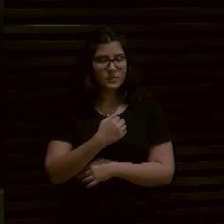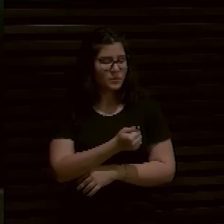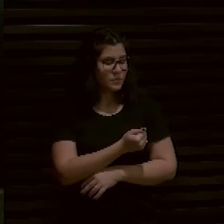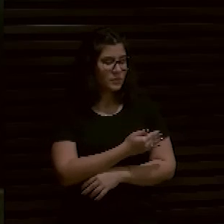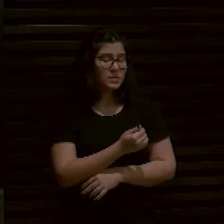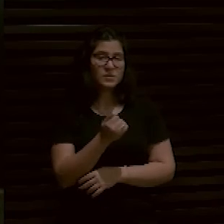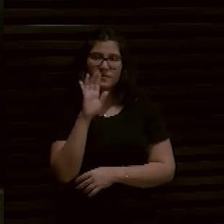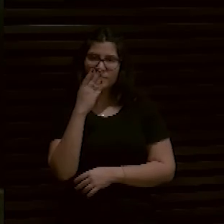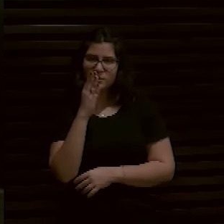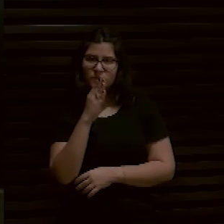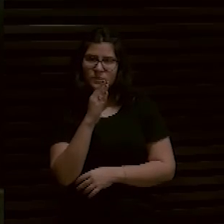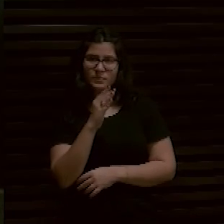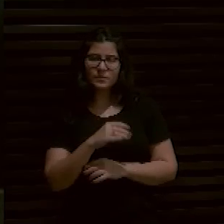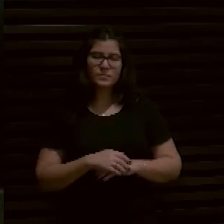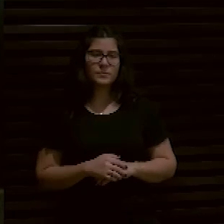é enganoso,